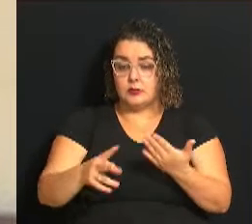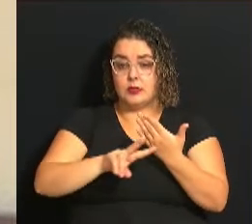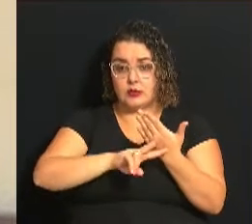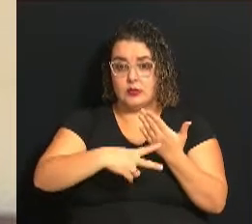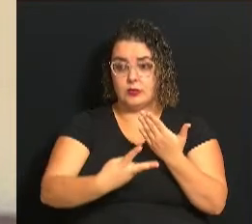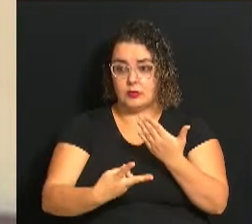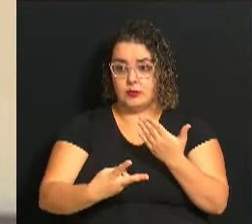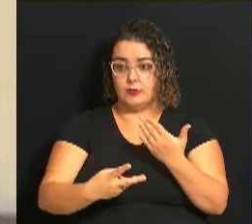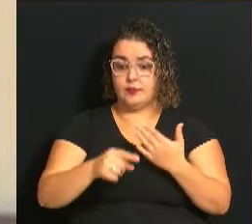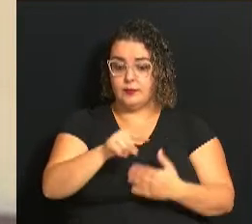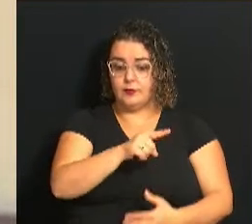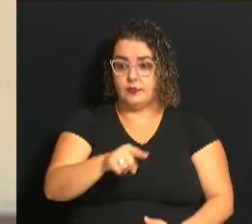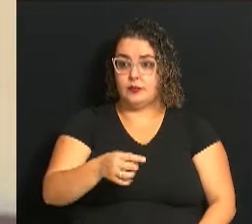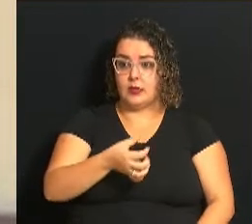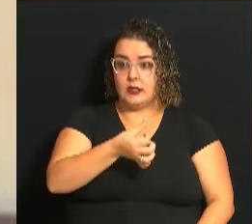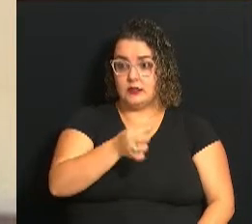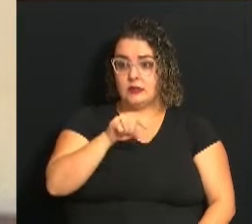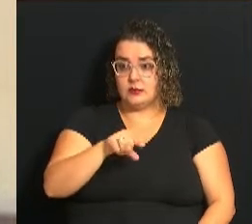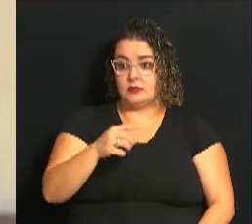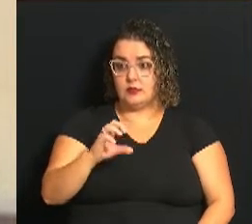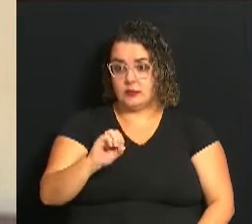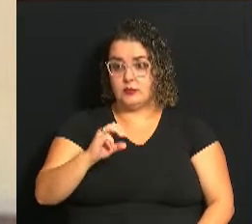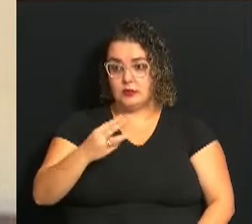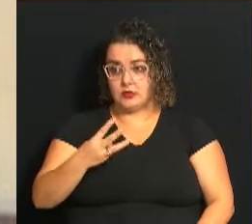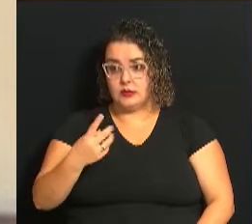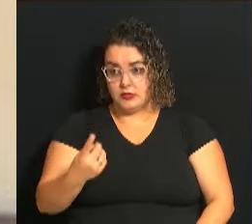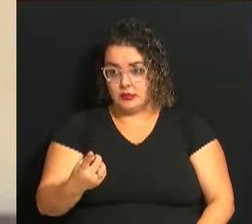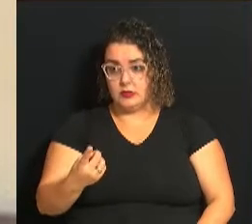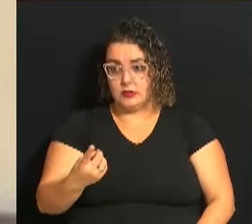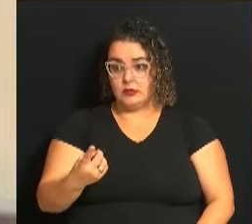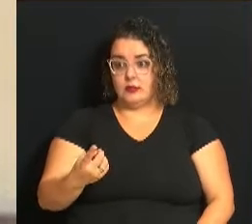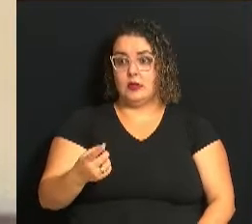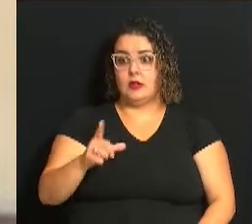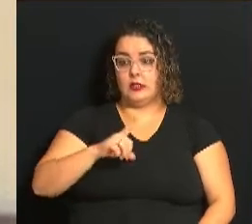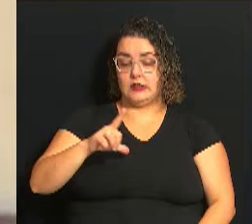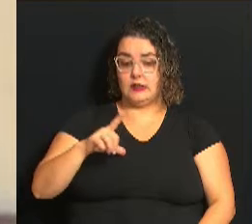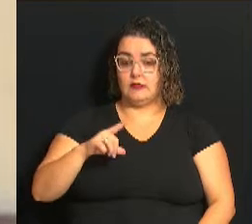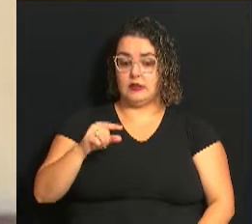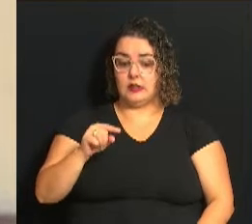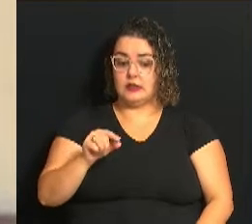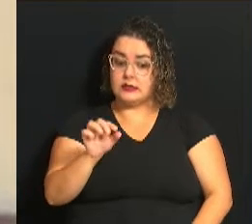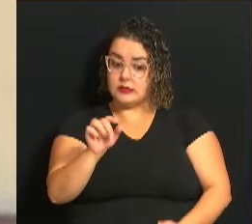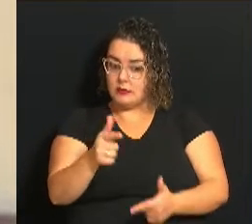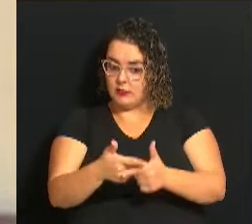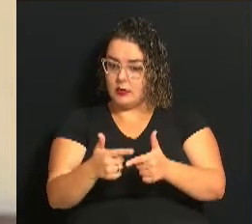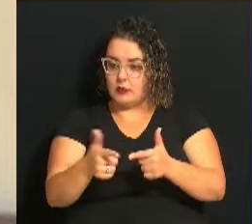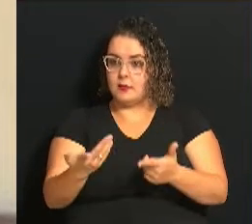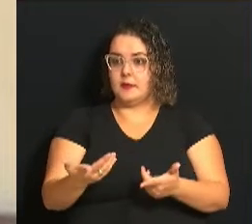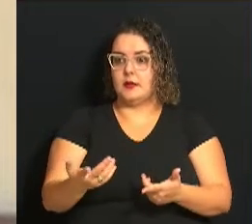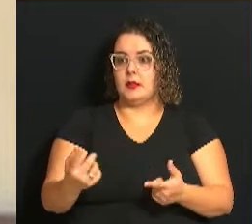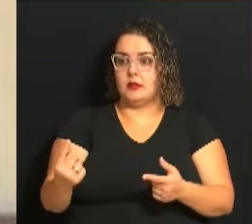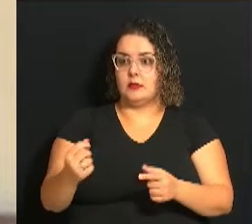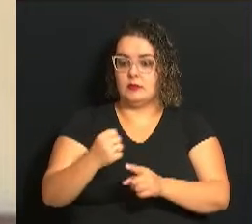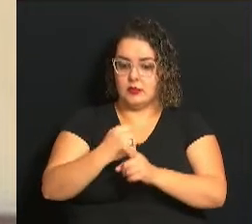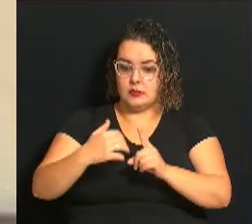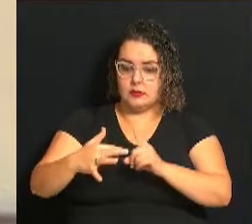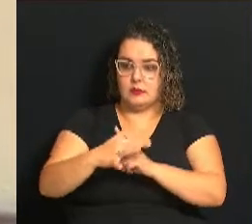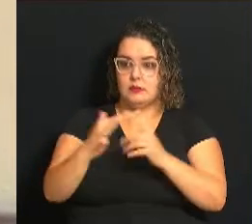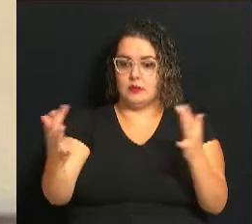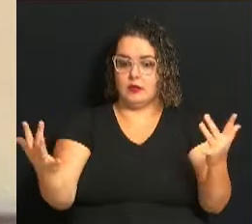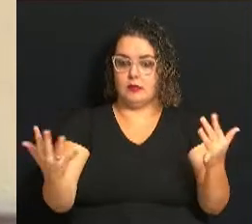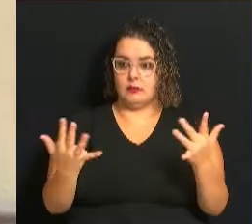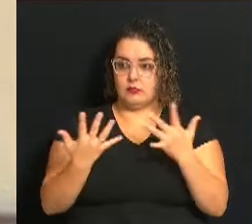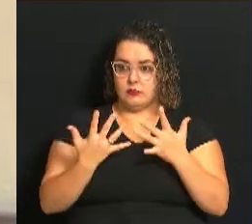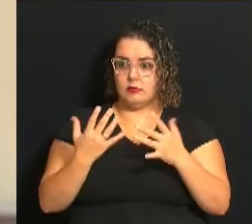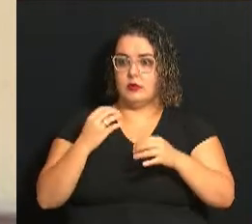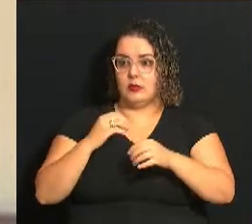da 6.031, também foi revogada, e aí houve essa lacuna, como a doutora Ângela falou. Então, fomos procurados, né, pela sociedade civil, por um grupo de